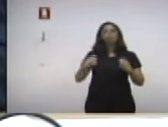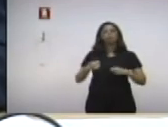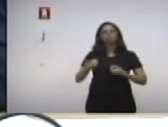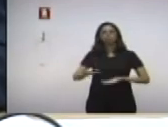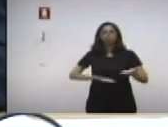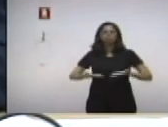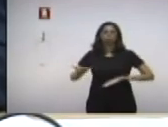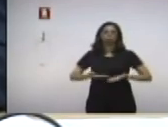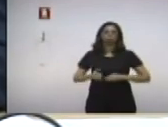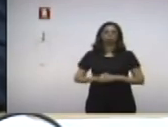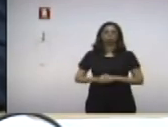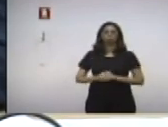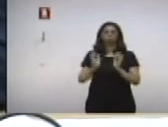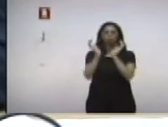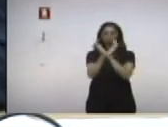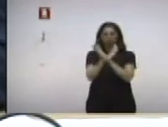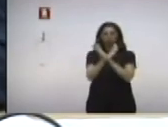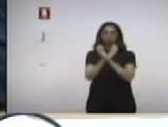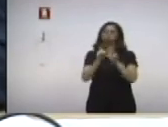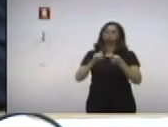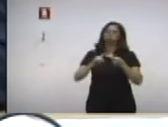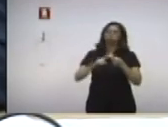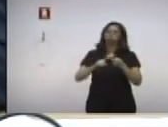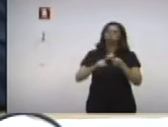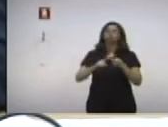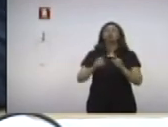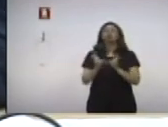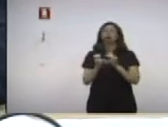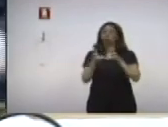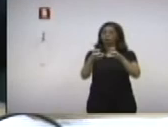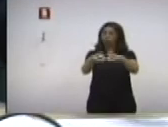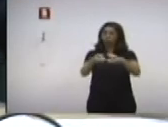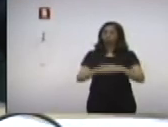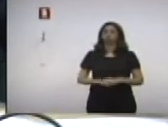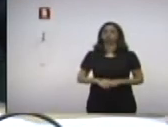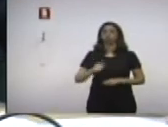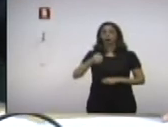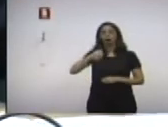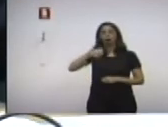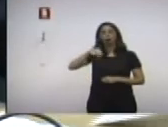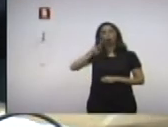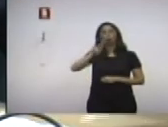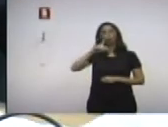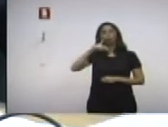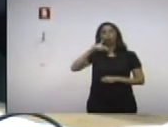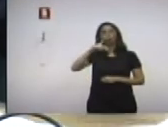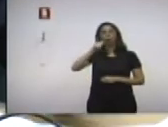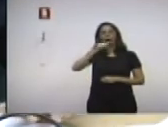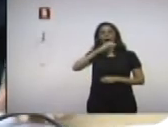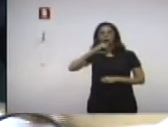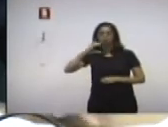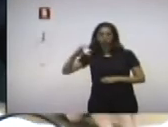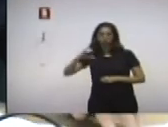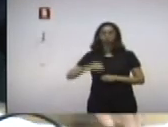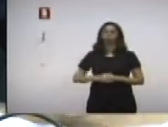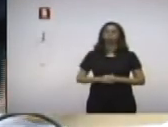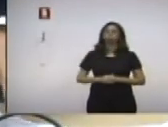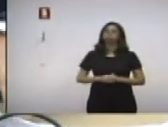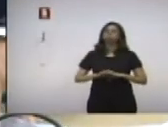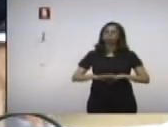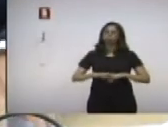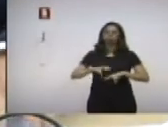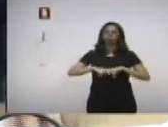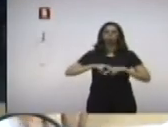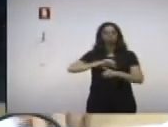de entidades como APAE entidades como ao pac então eu pensei nas emenda para que seja